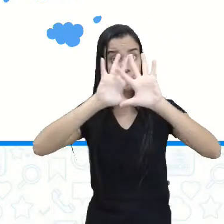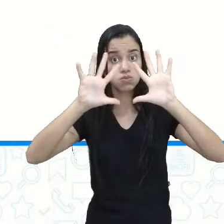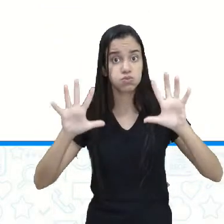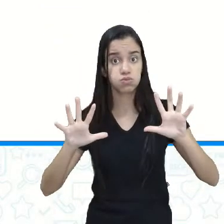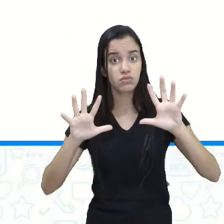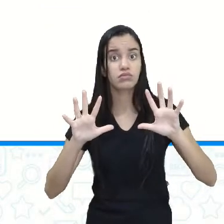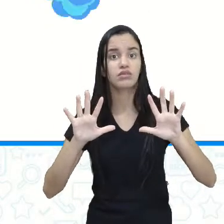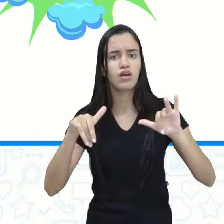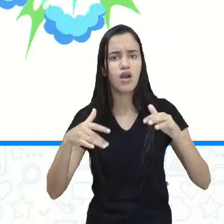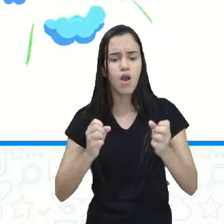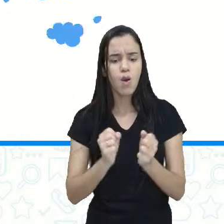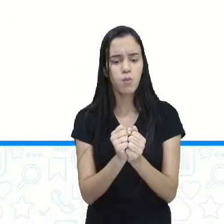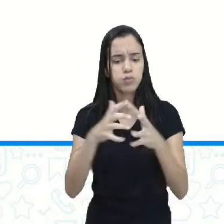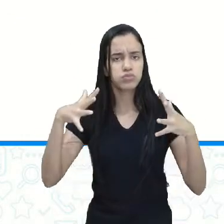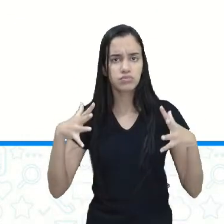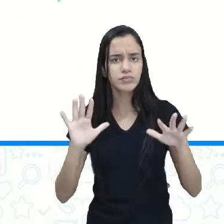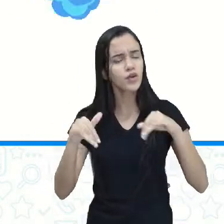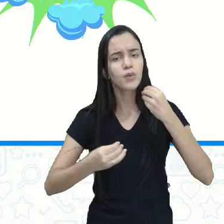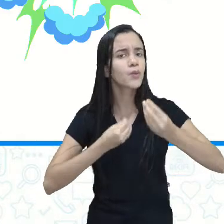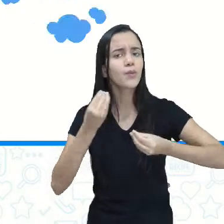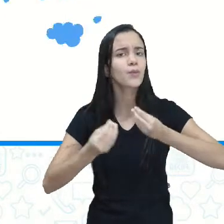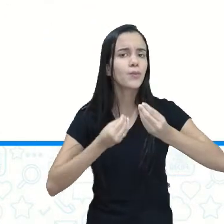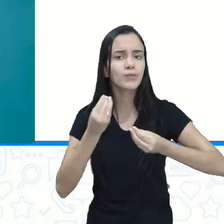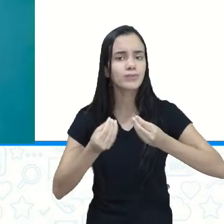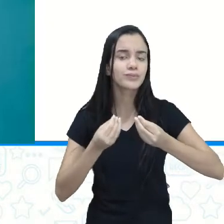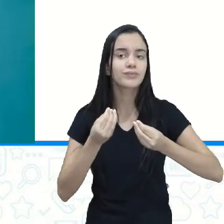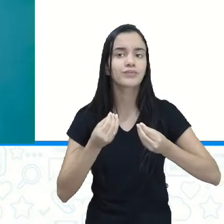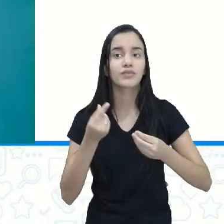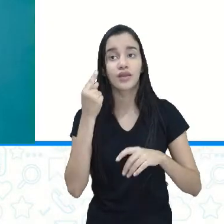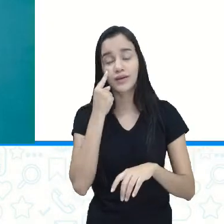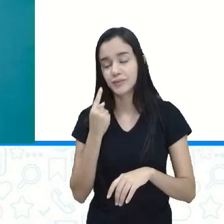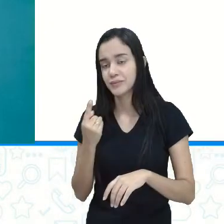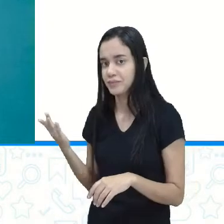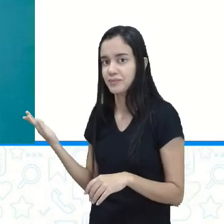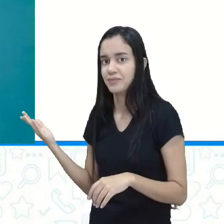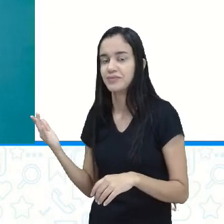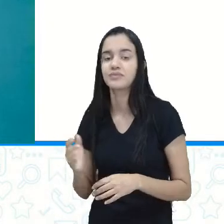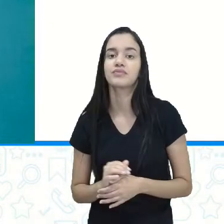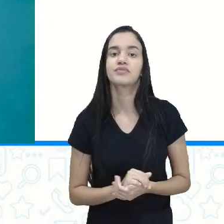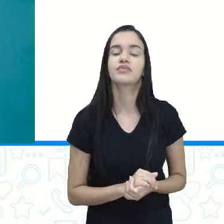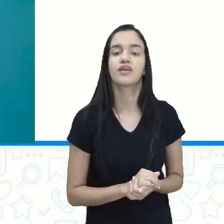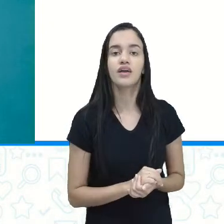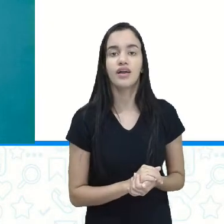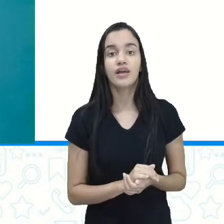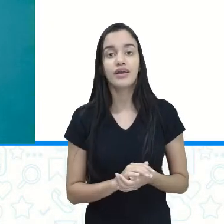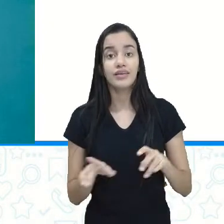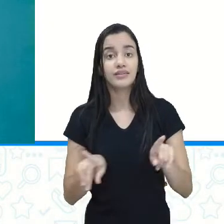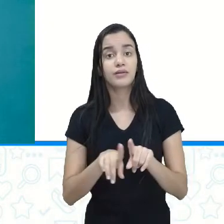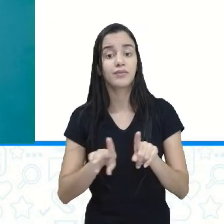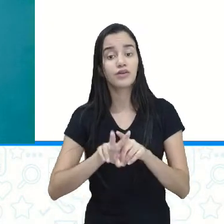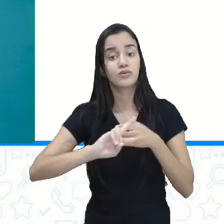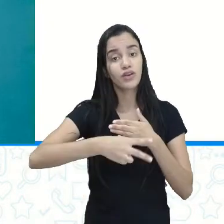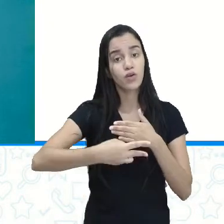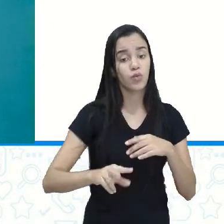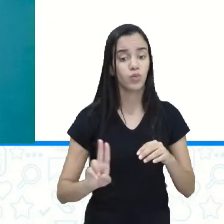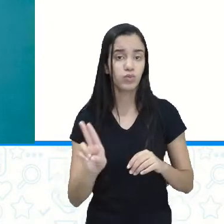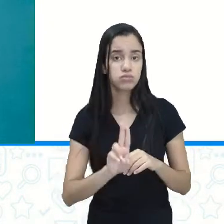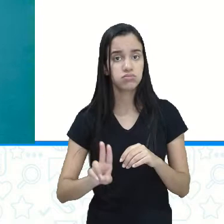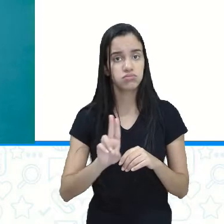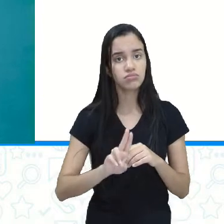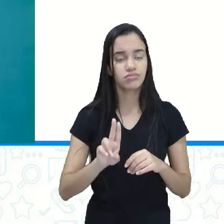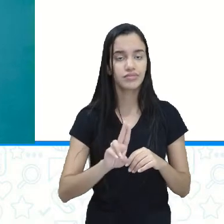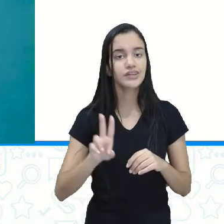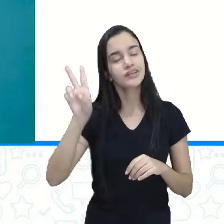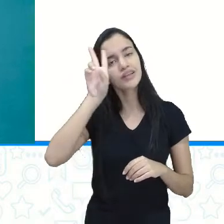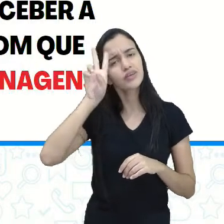explosão. Como é que você representa o som de uma explosão? Dessa forma. Quais são os recursos usados nas tirinhas?